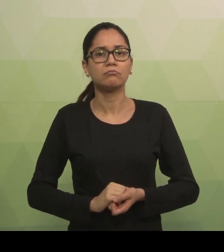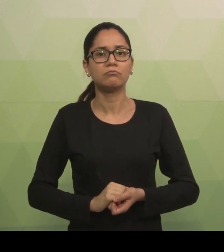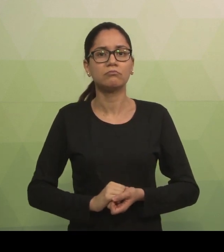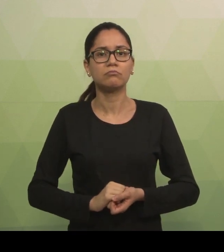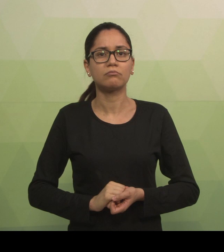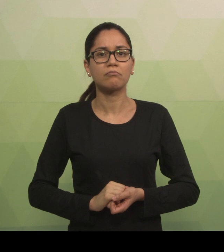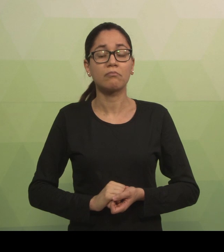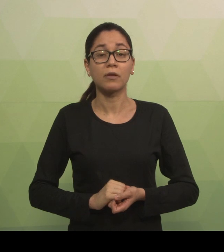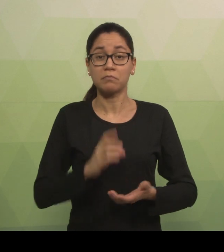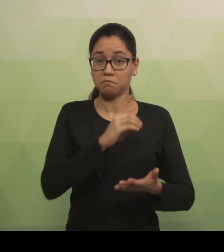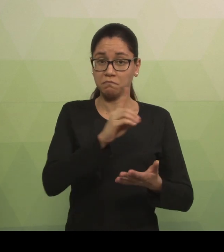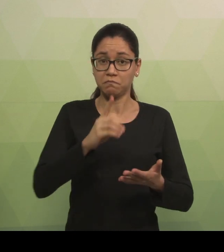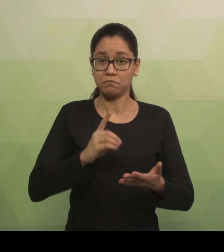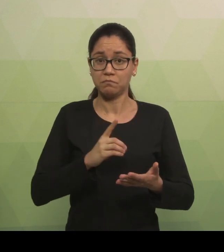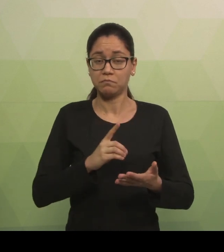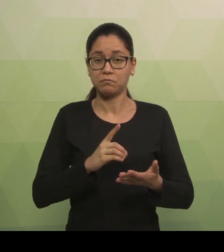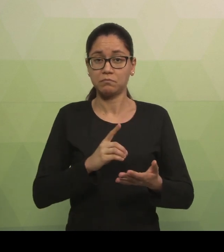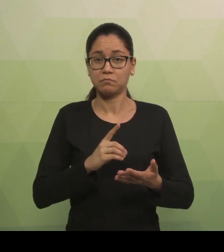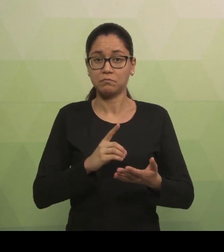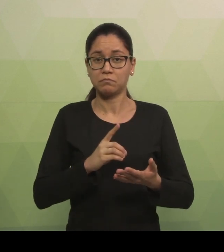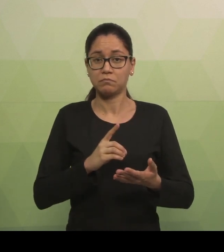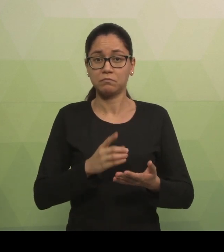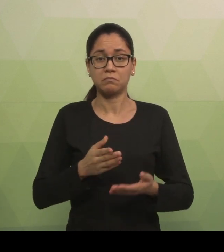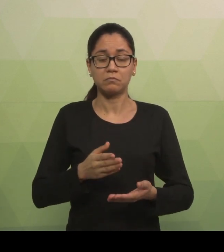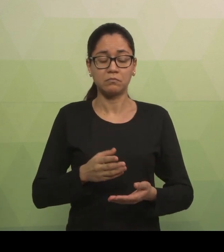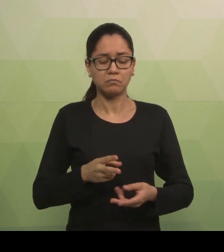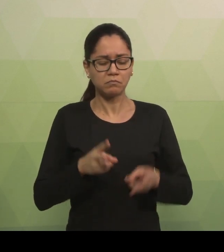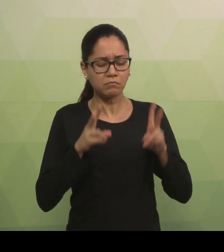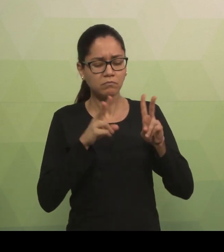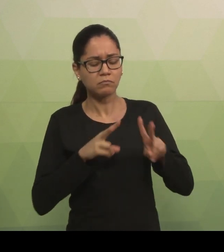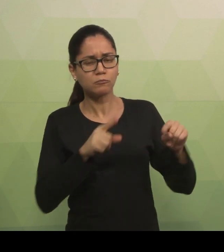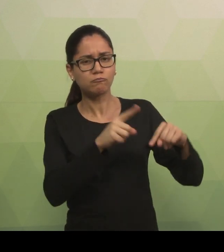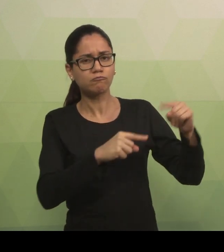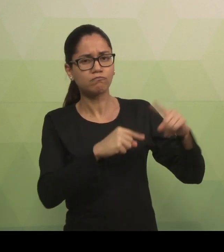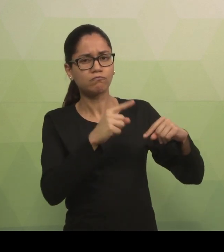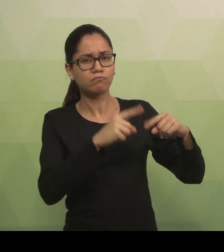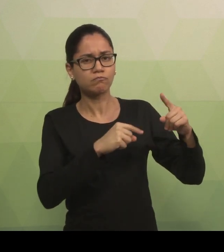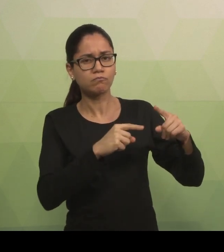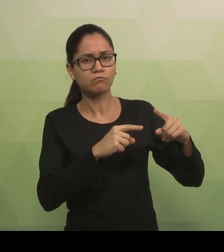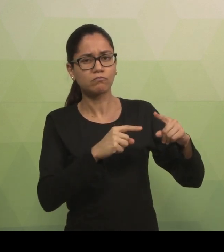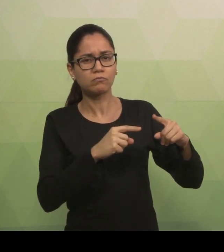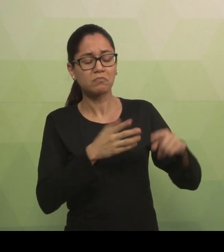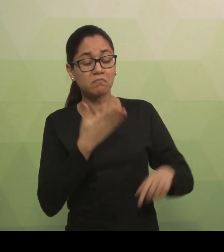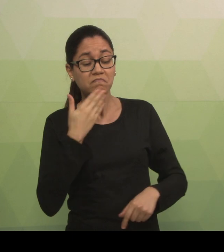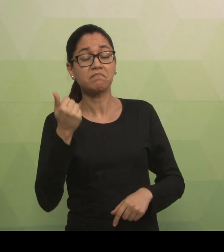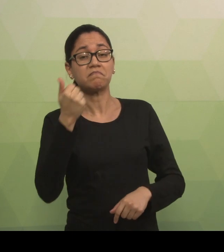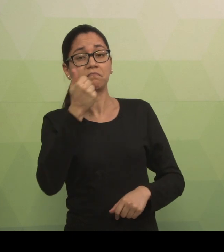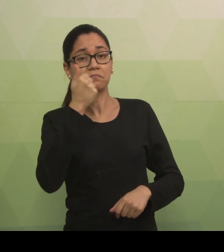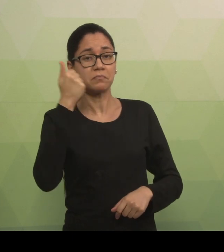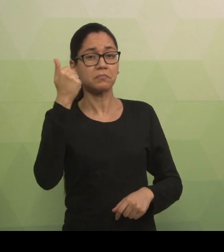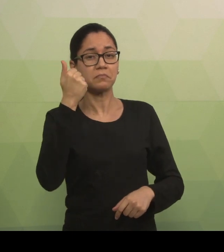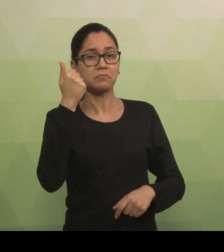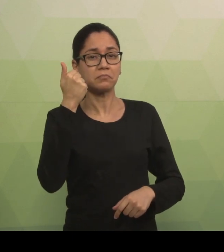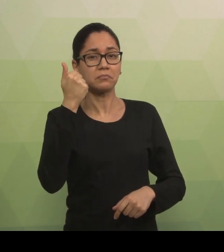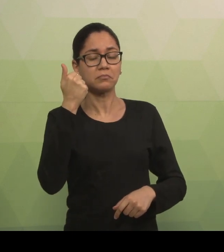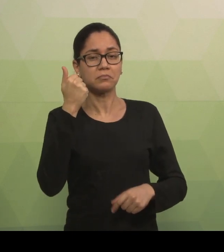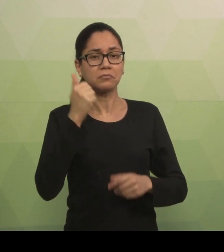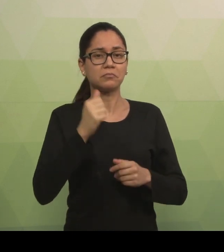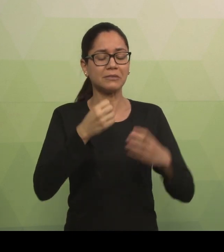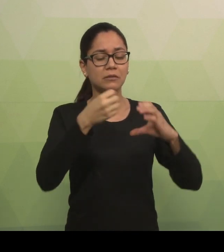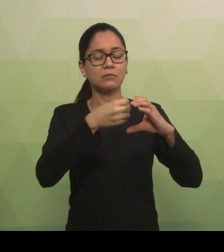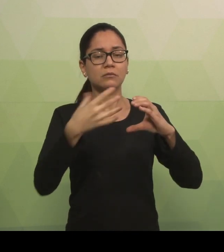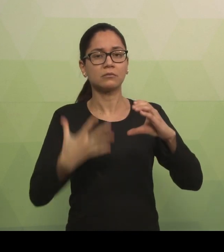Entende-se por design a melhoria dos aspectos funcionais, ergonômicos e visuais do produto, de modo que atenda às necessidades